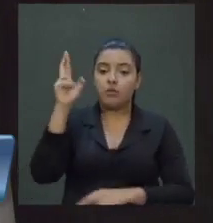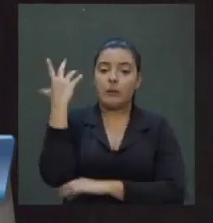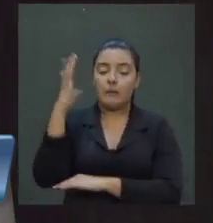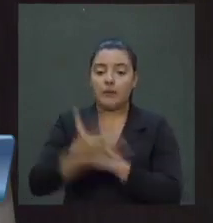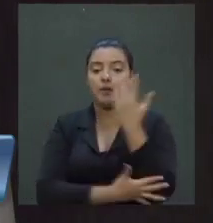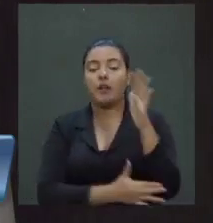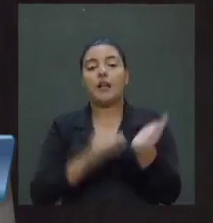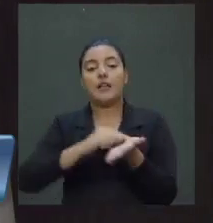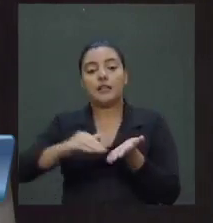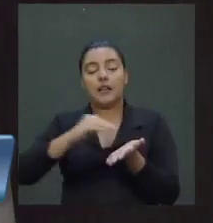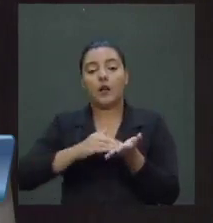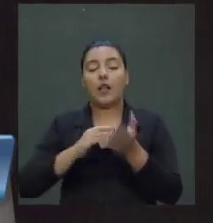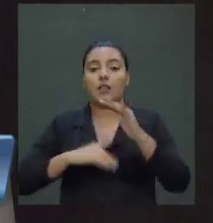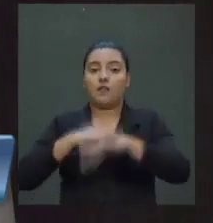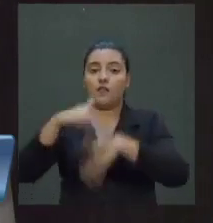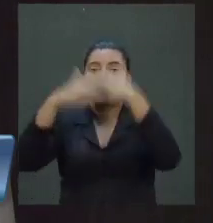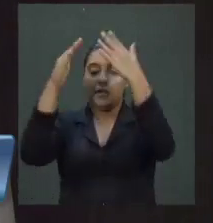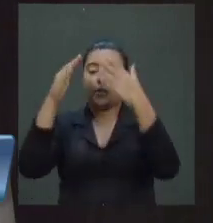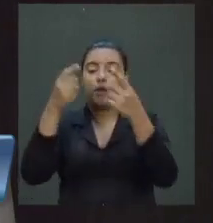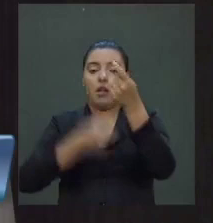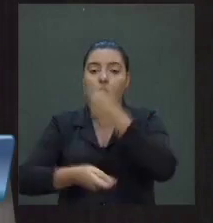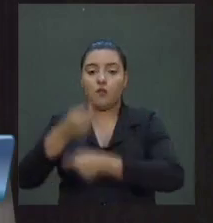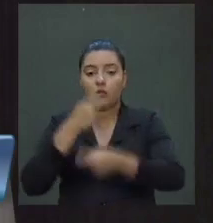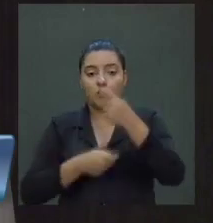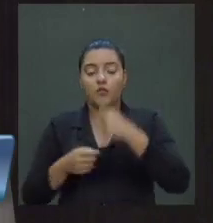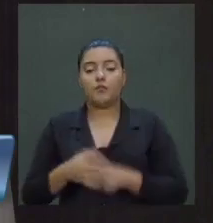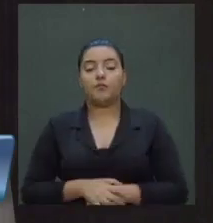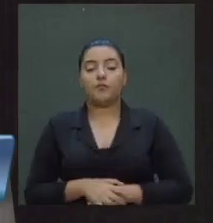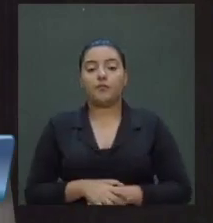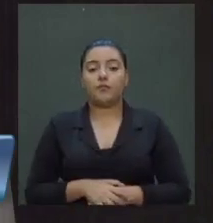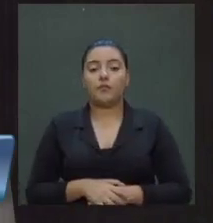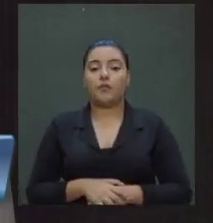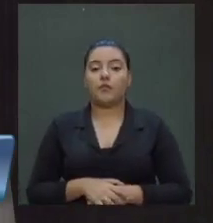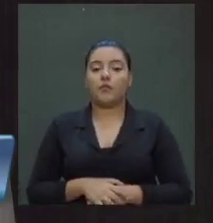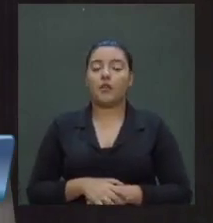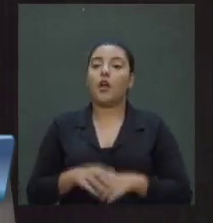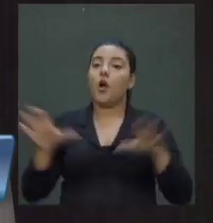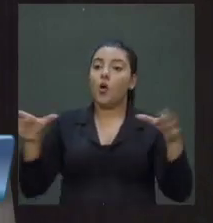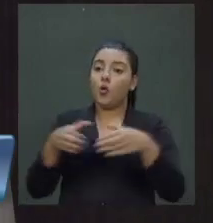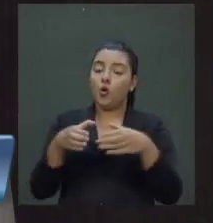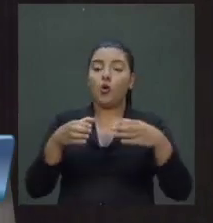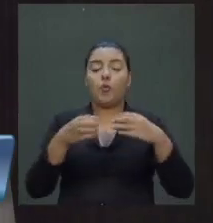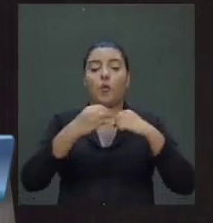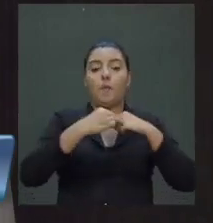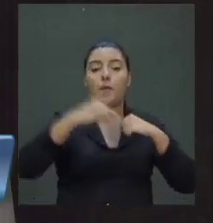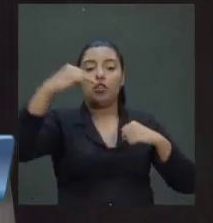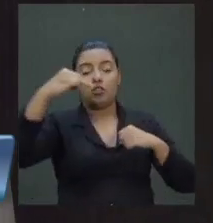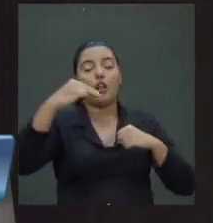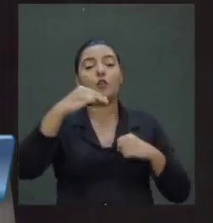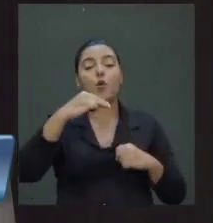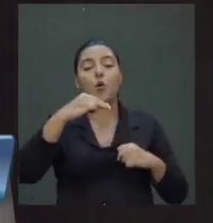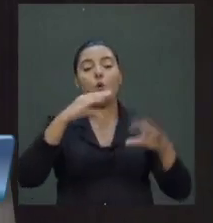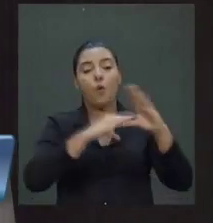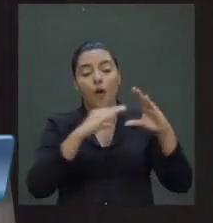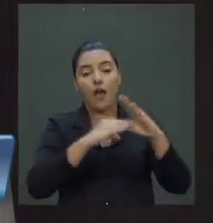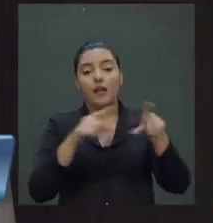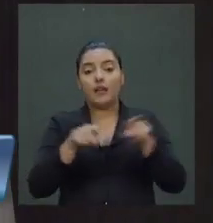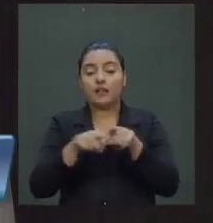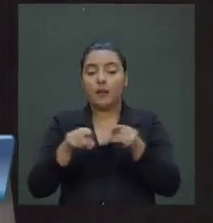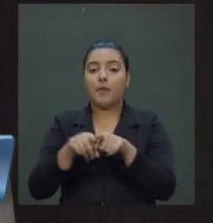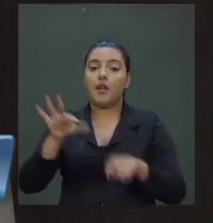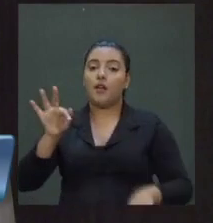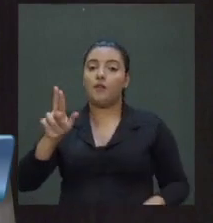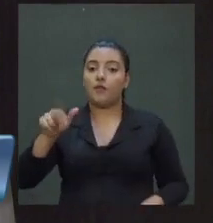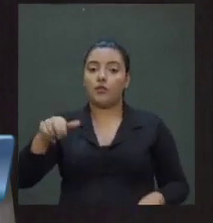Secretaria de Desenvolvimento Econômico e ao mestrado em Climatologia da UES e à FUNAI, em relação aos novos